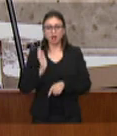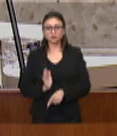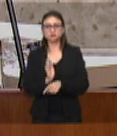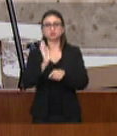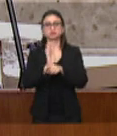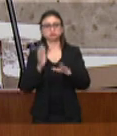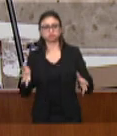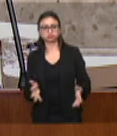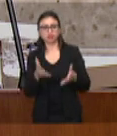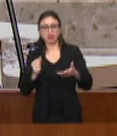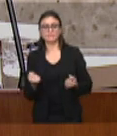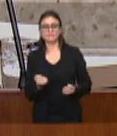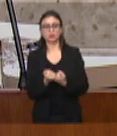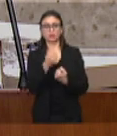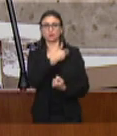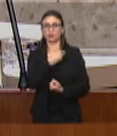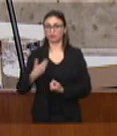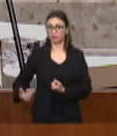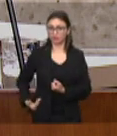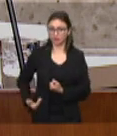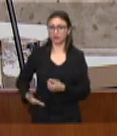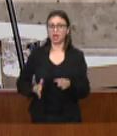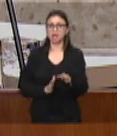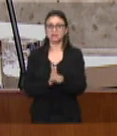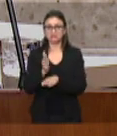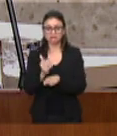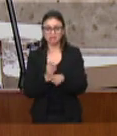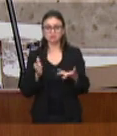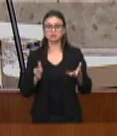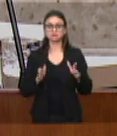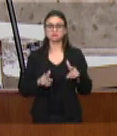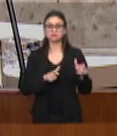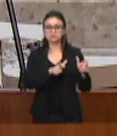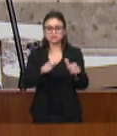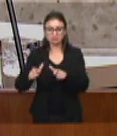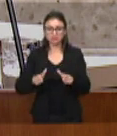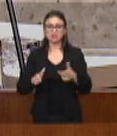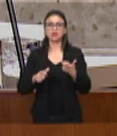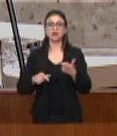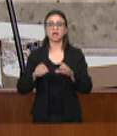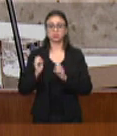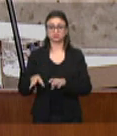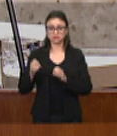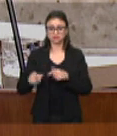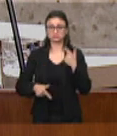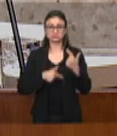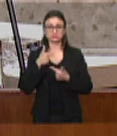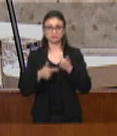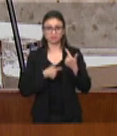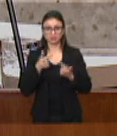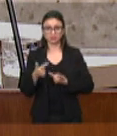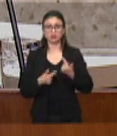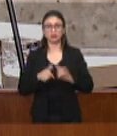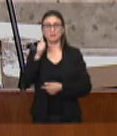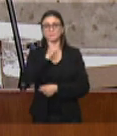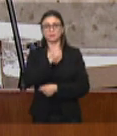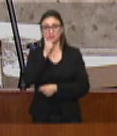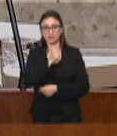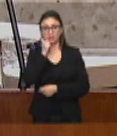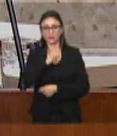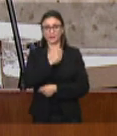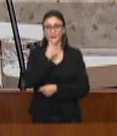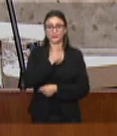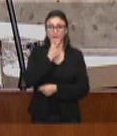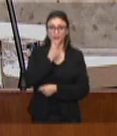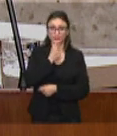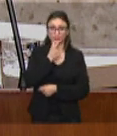apoio governamental para o acesso a terras, educação e trabalho a mulheres e